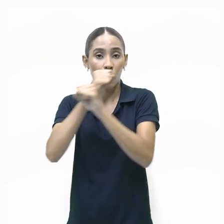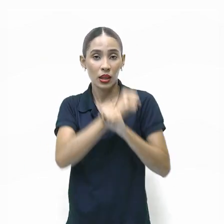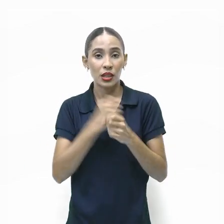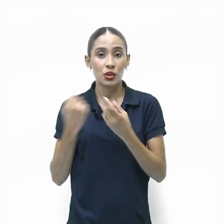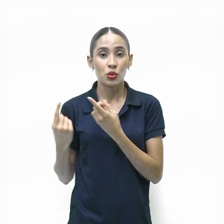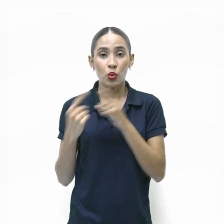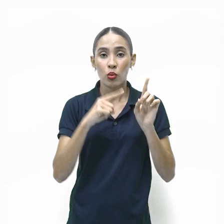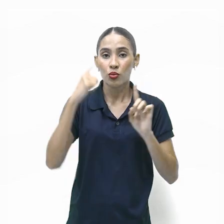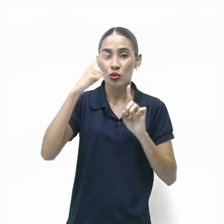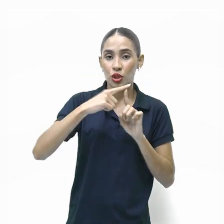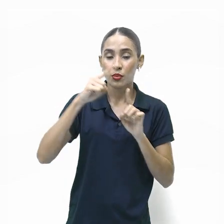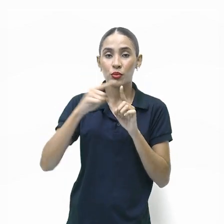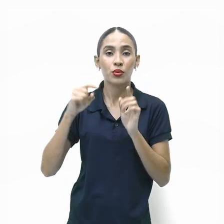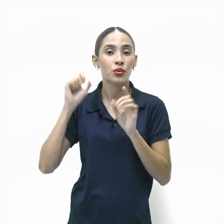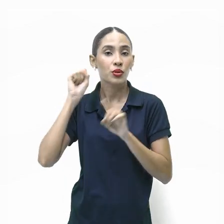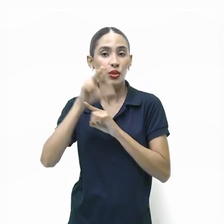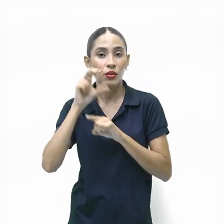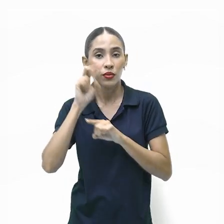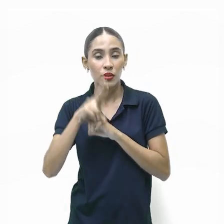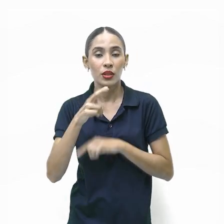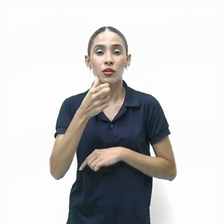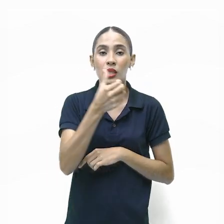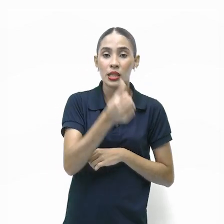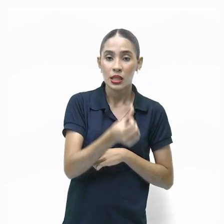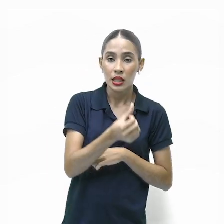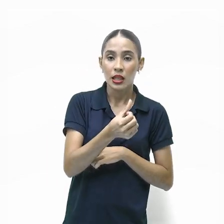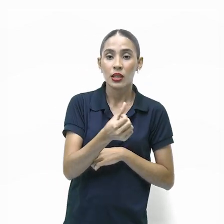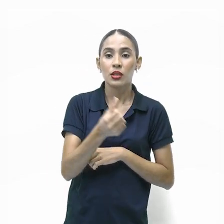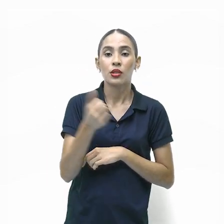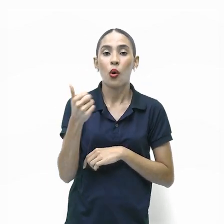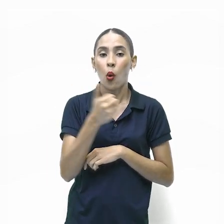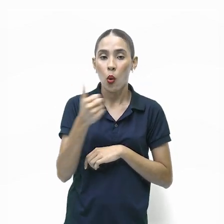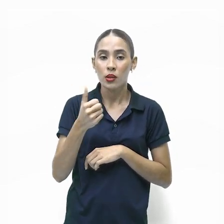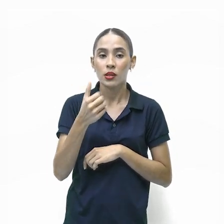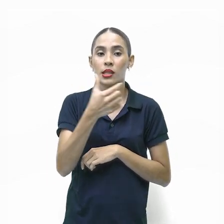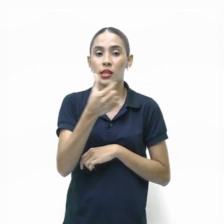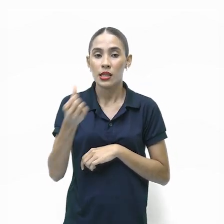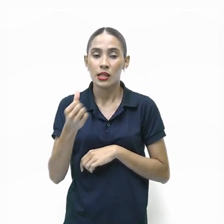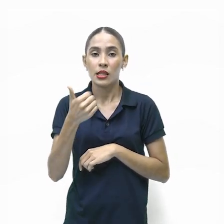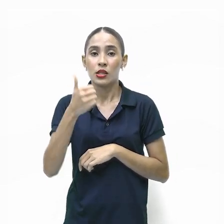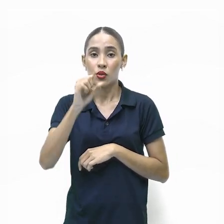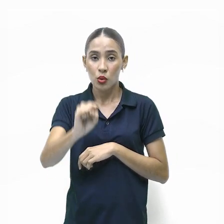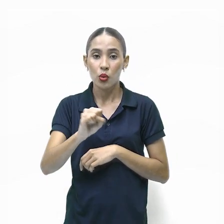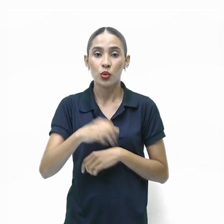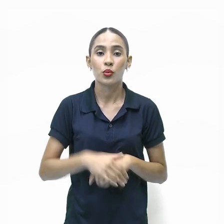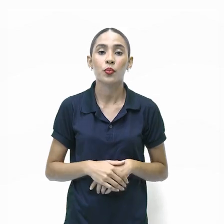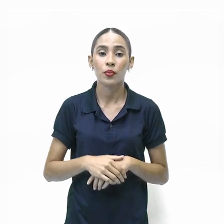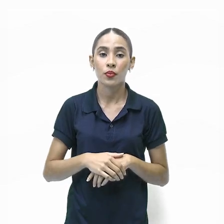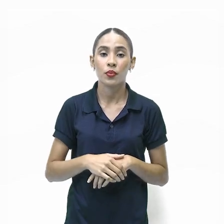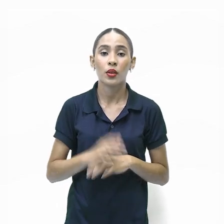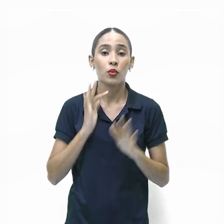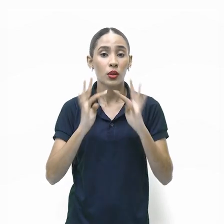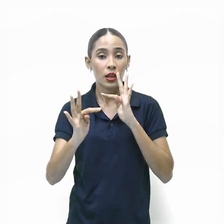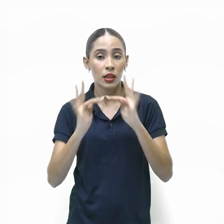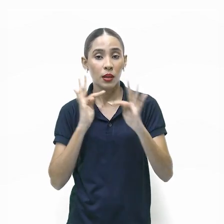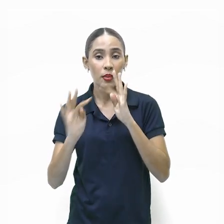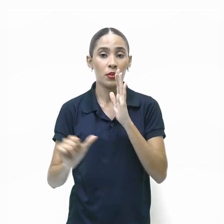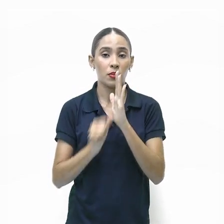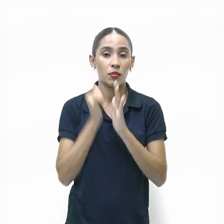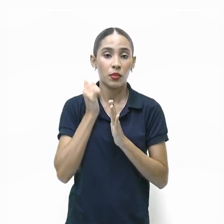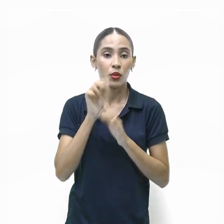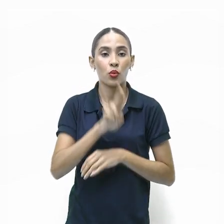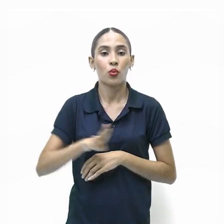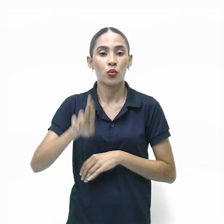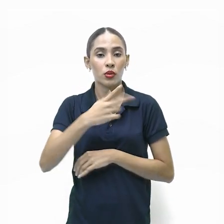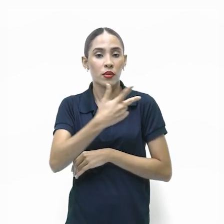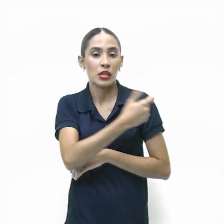tipos virais de HPV 6, 11, 16 e 18. A prevenção primária, por intermédio da